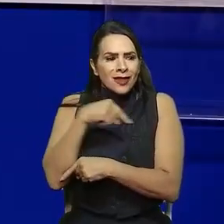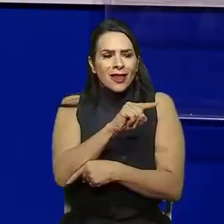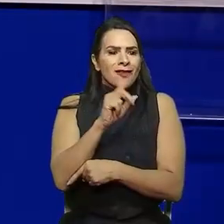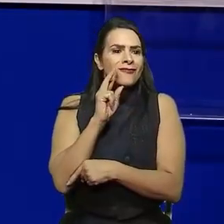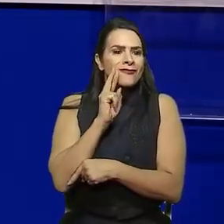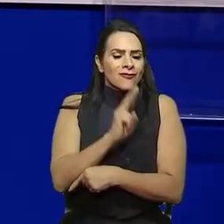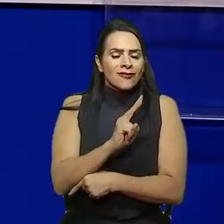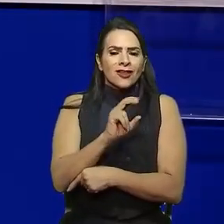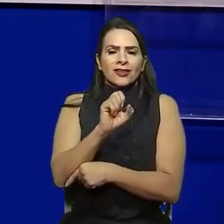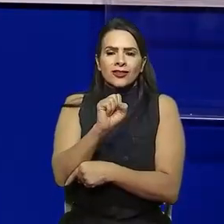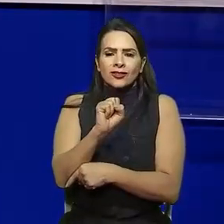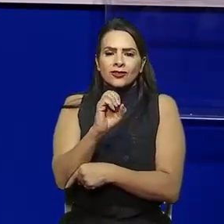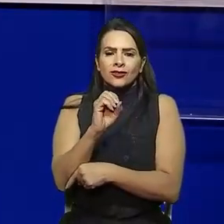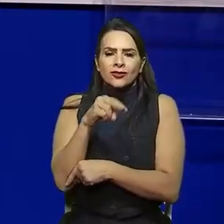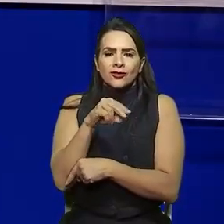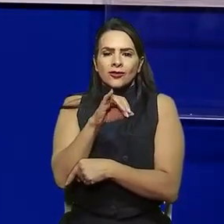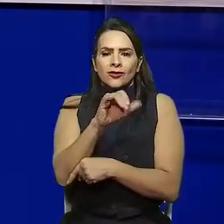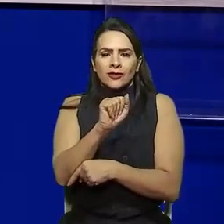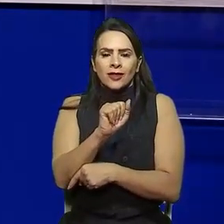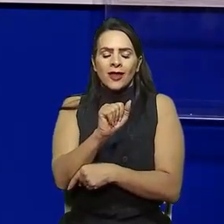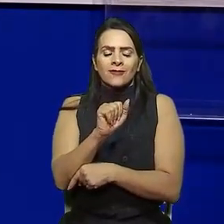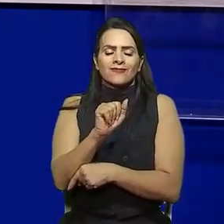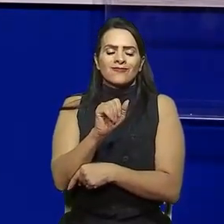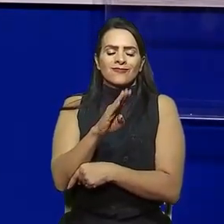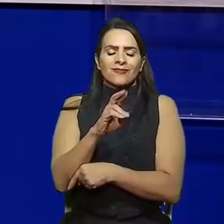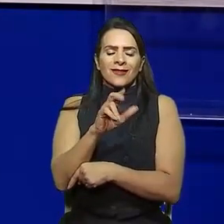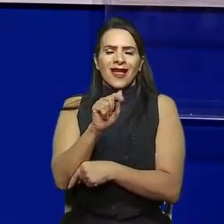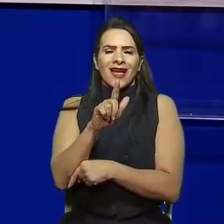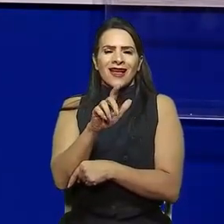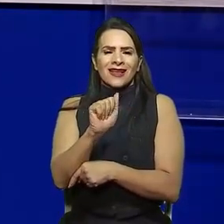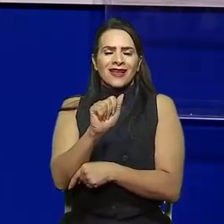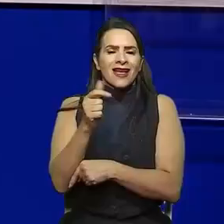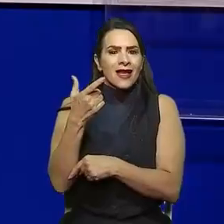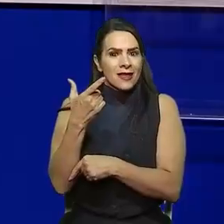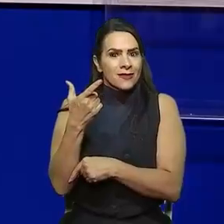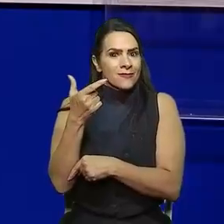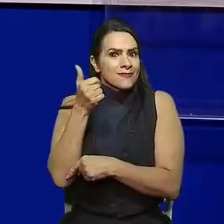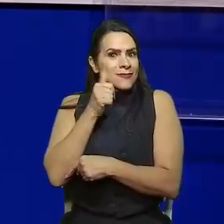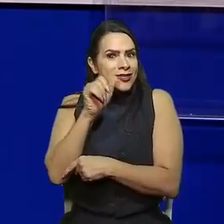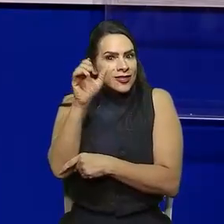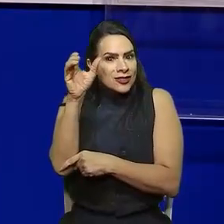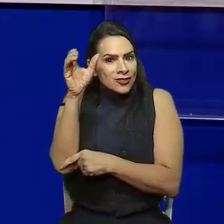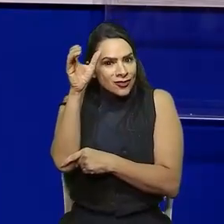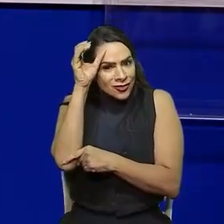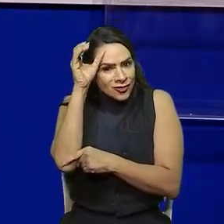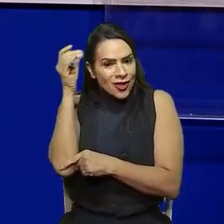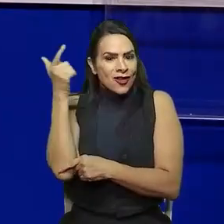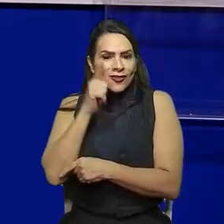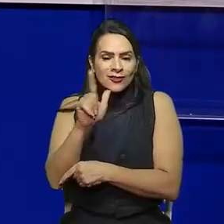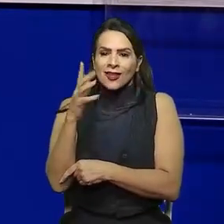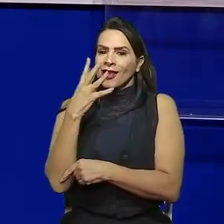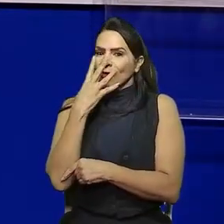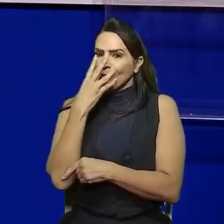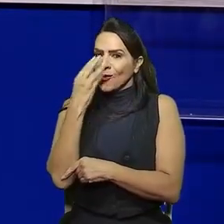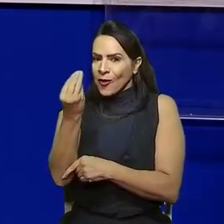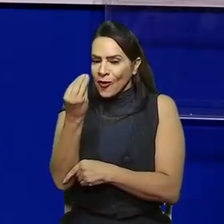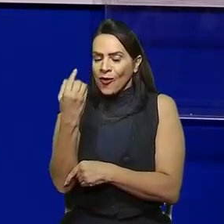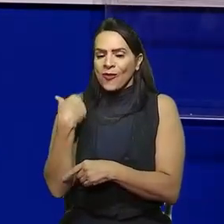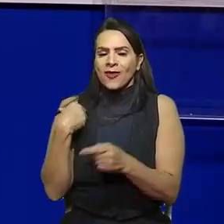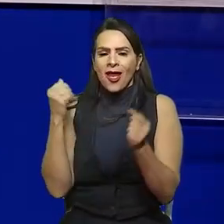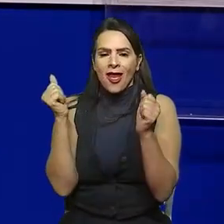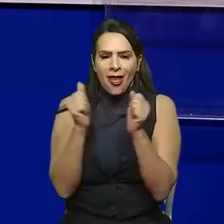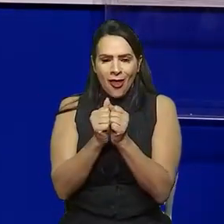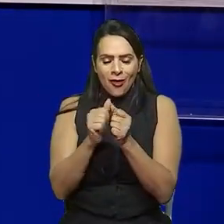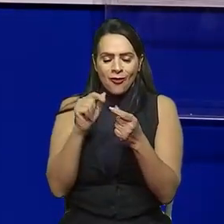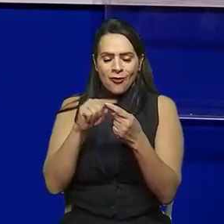Sônia Braga. E aí vai minha tia, consegue uma Kombi com um rapaz lá, bota a meninada dentro da Kombi, eu mais 2